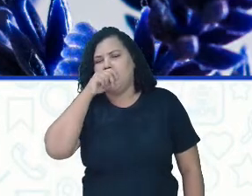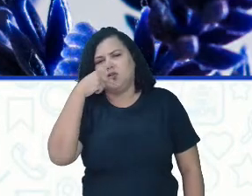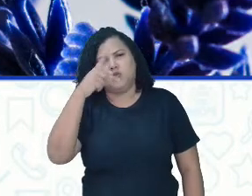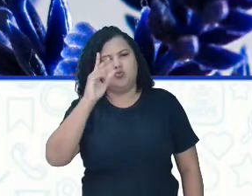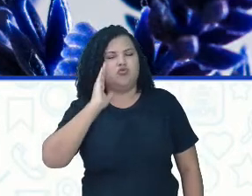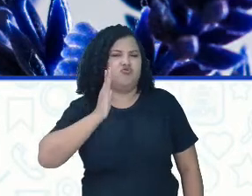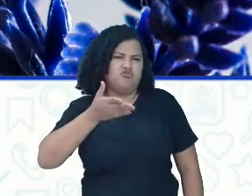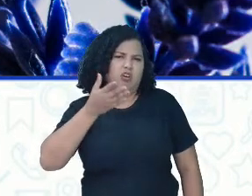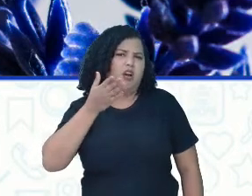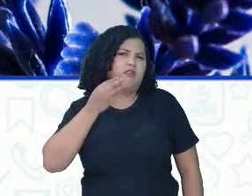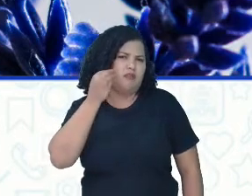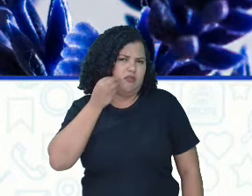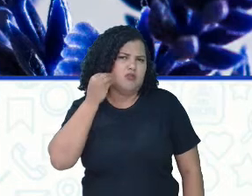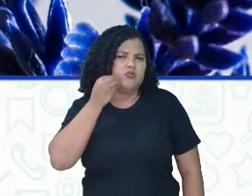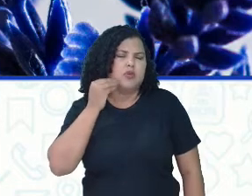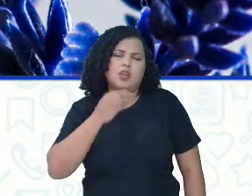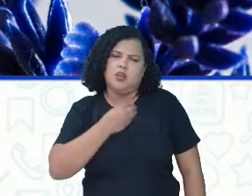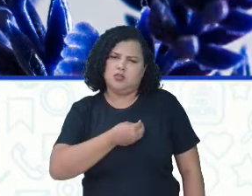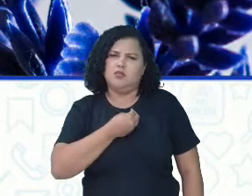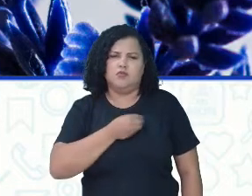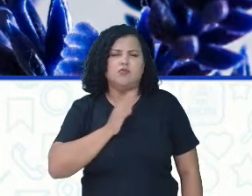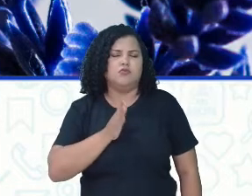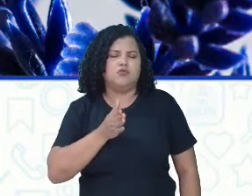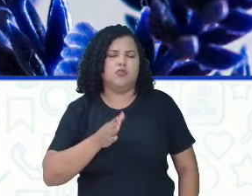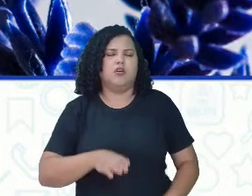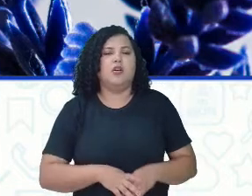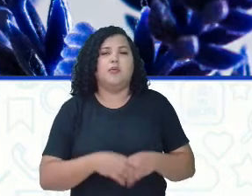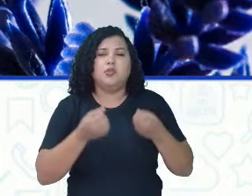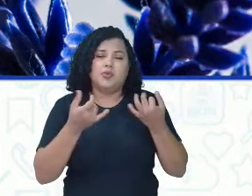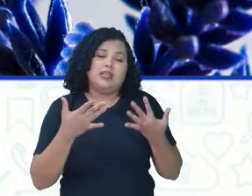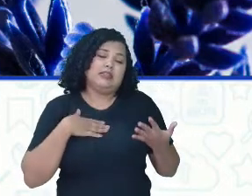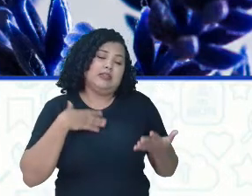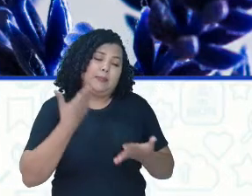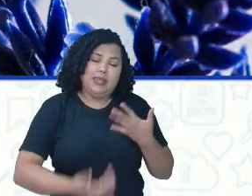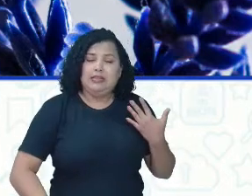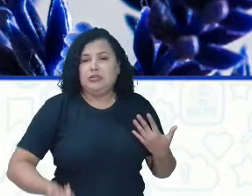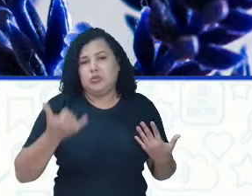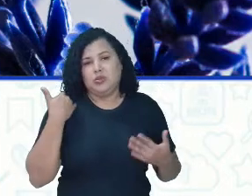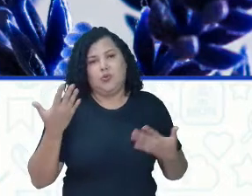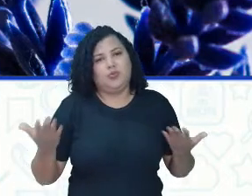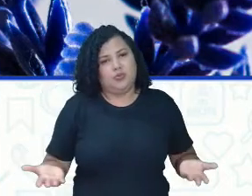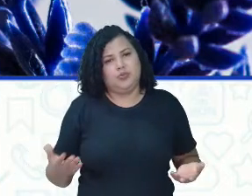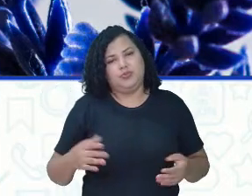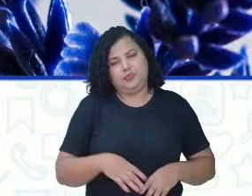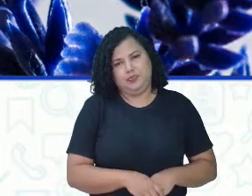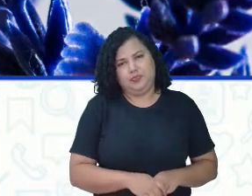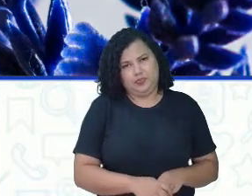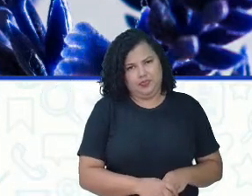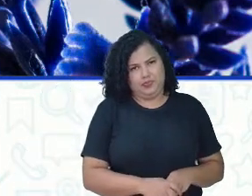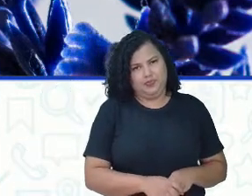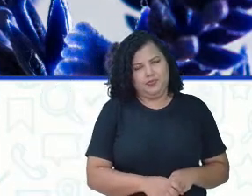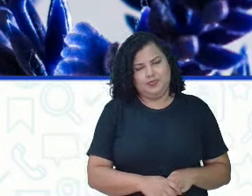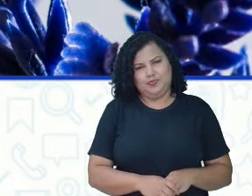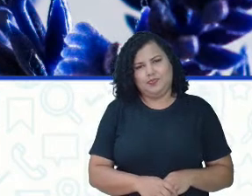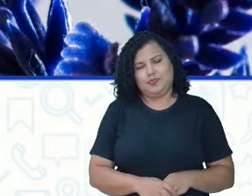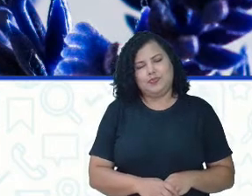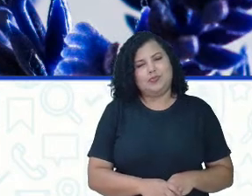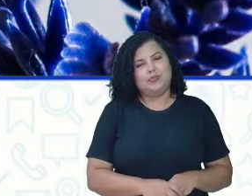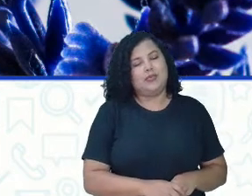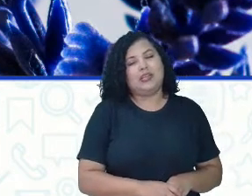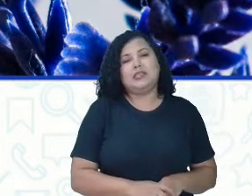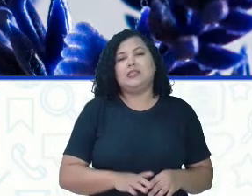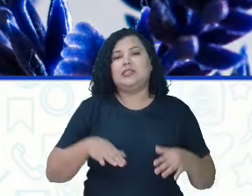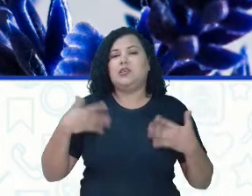pai, algum familiar seu já deve ter chegado para você para contar que perdeu o seu próprio telefone celular. Então, a